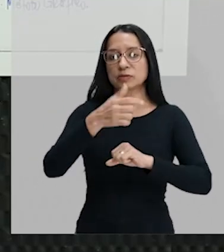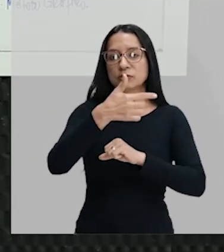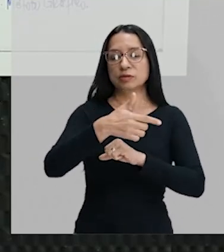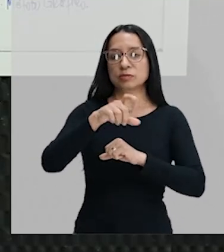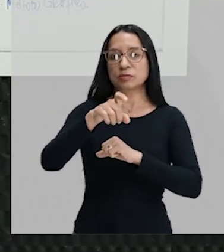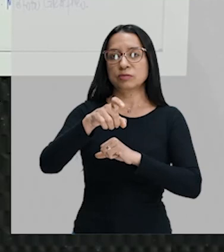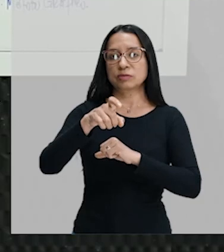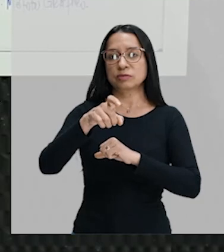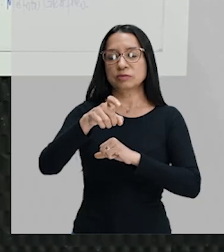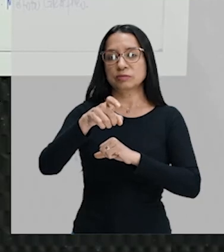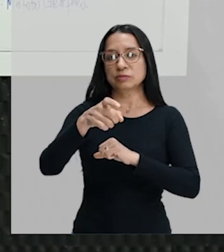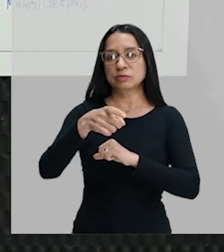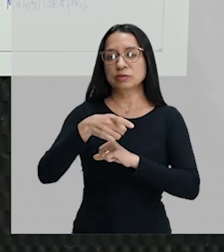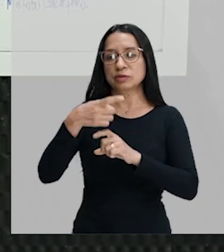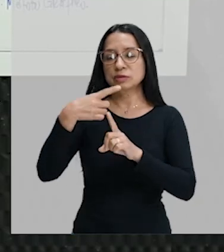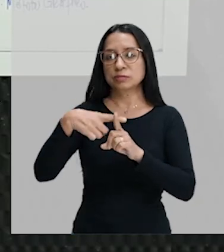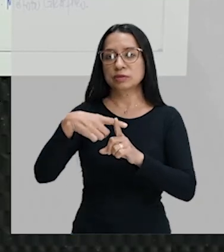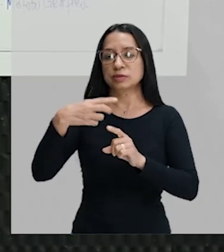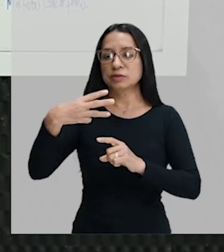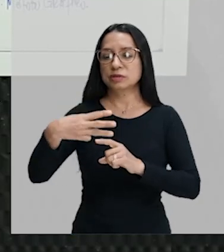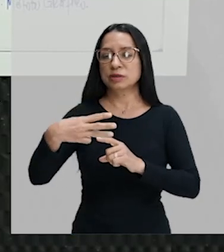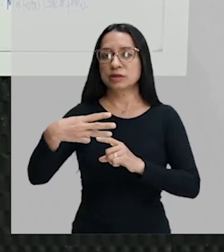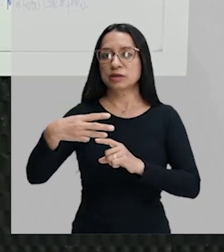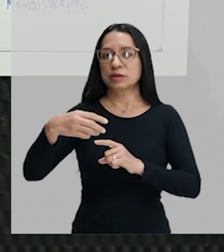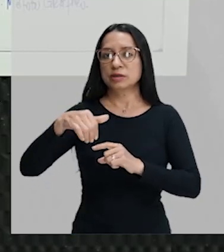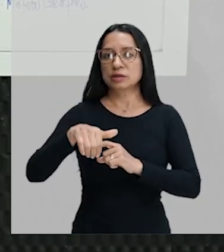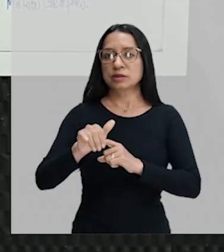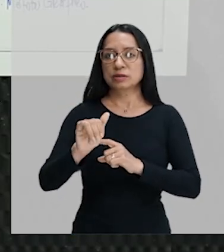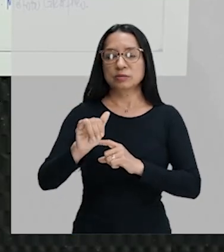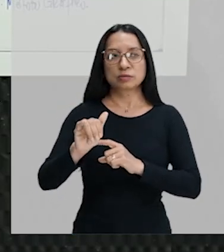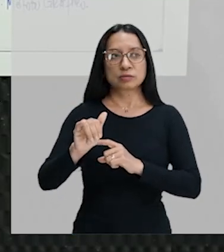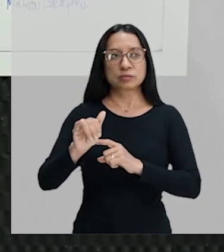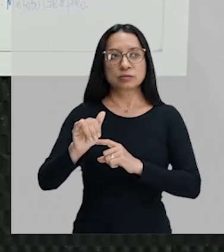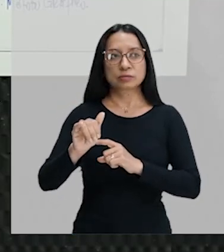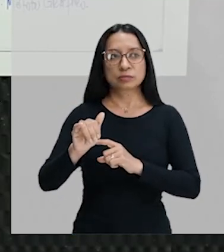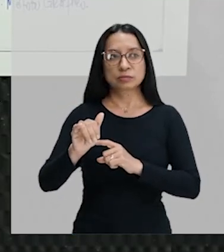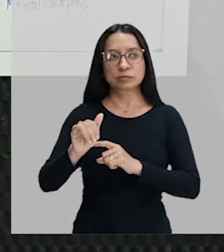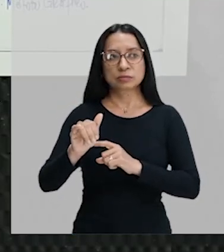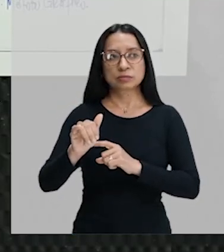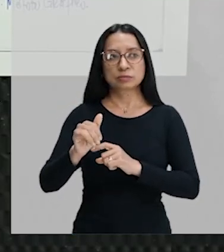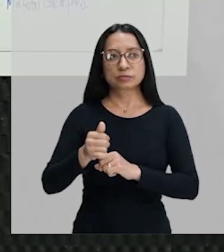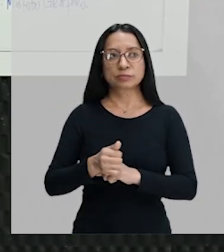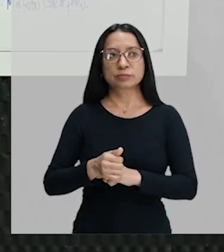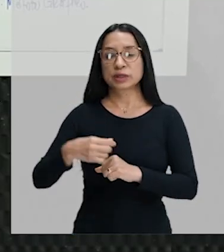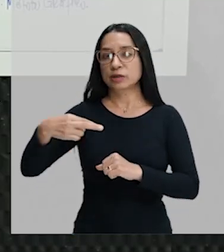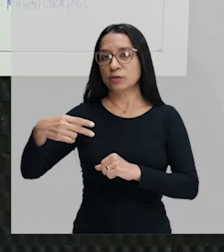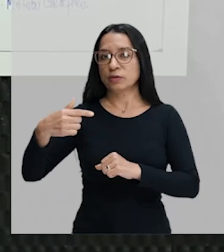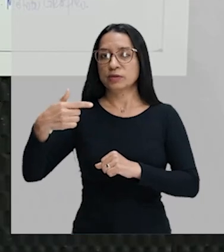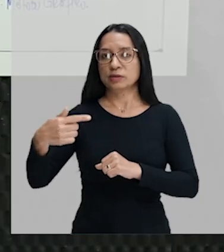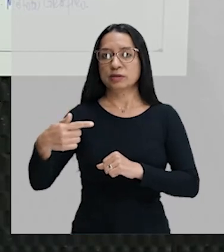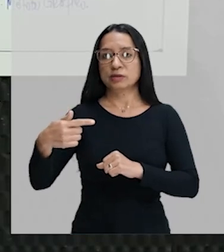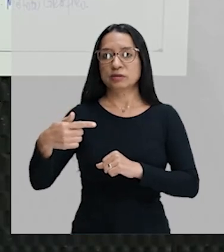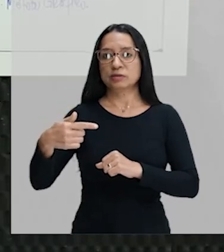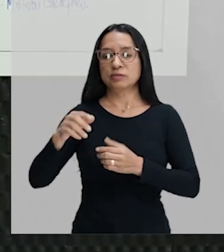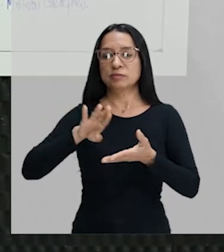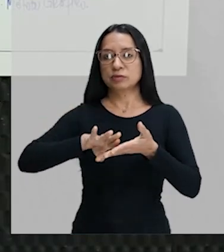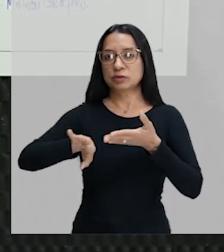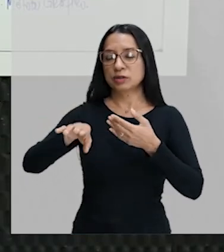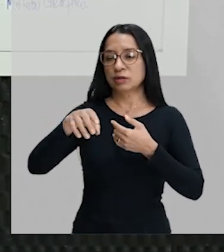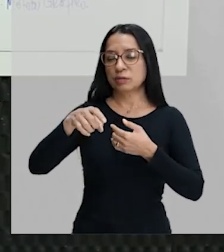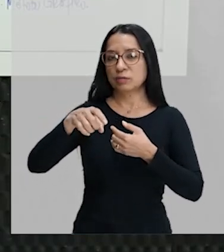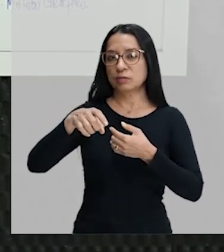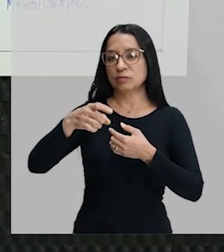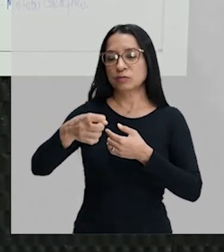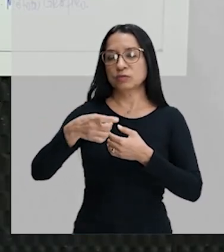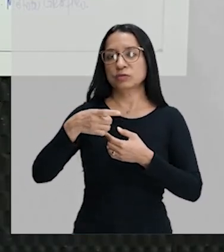2x mais 3y igual a 7, você vai tirar esse x daqui e no lugar